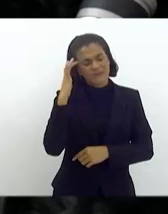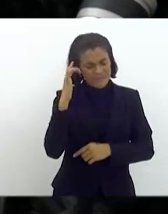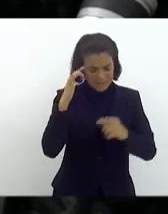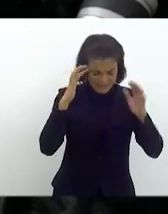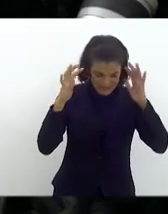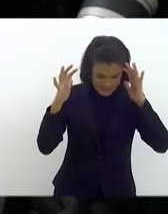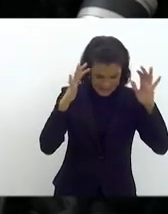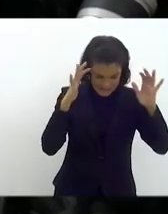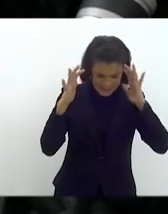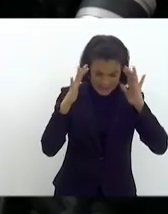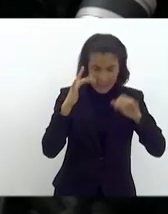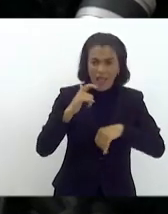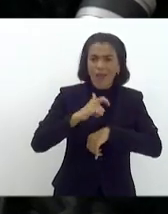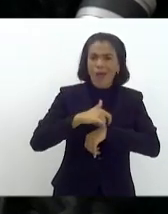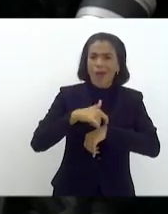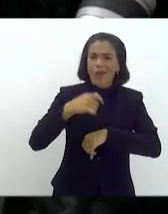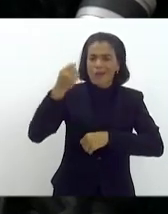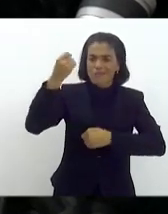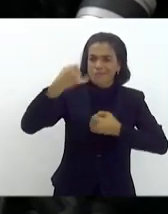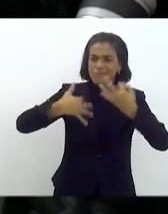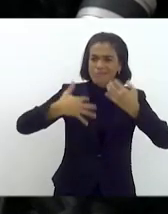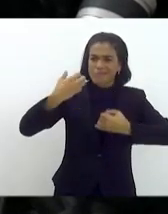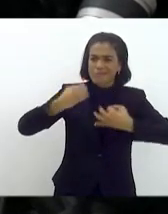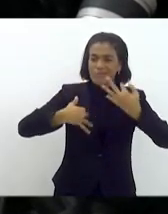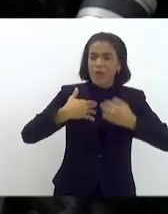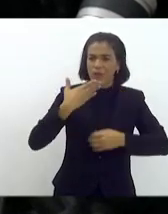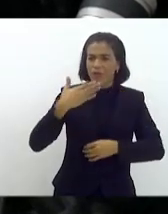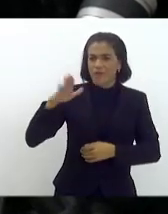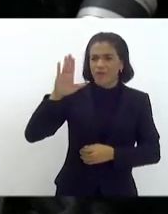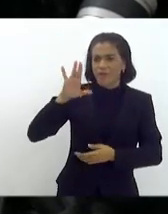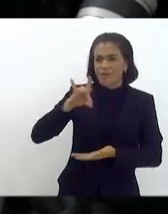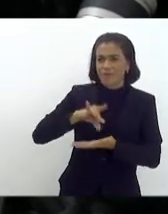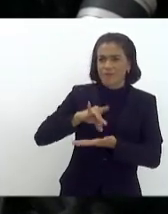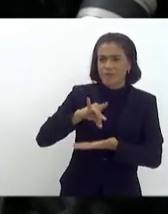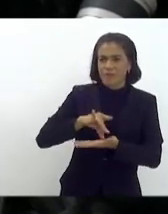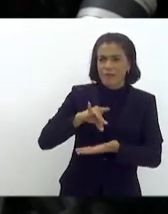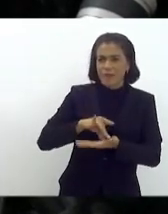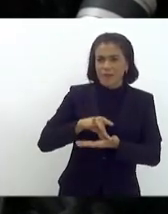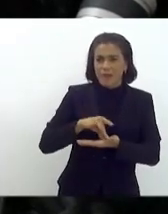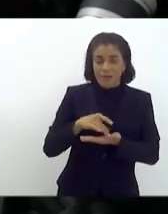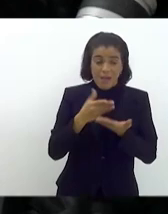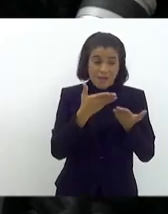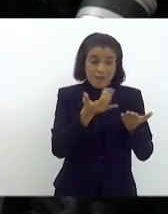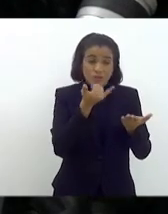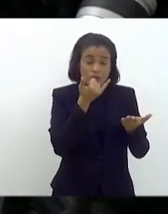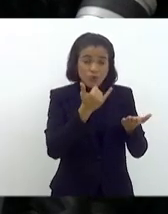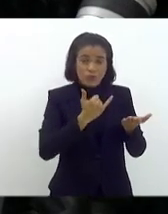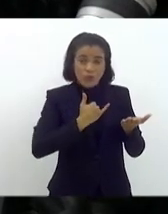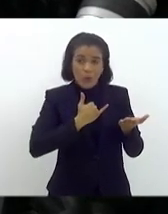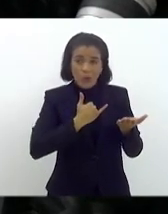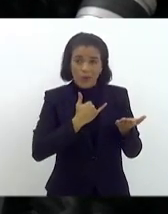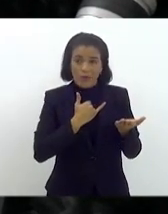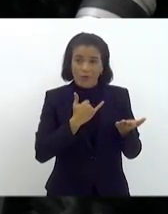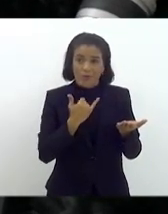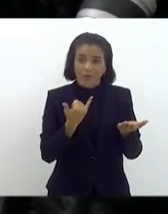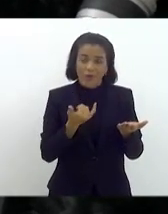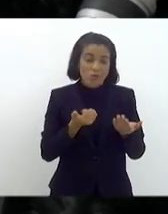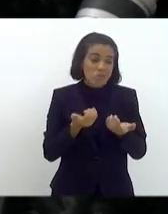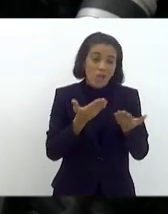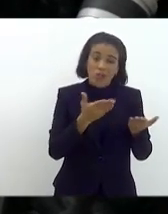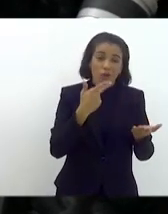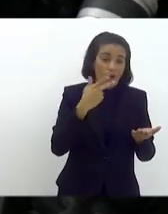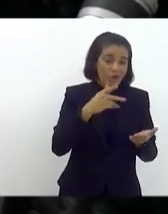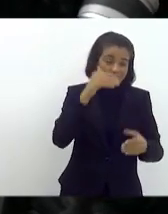com a senhora falava eu confesso a excelência agora legenda deputado